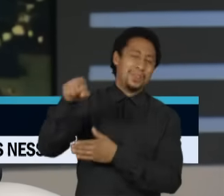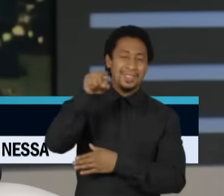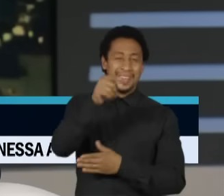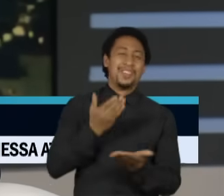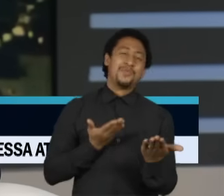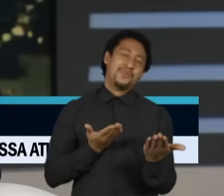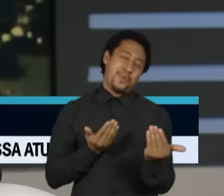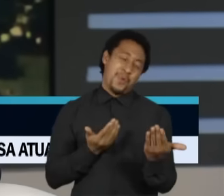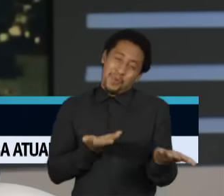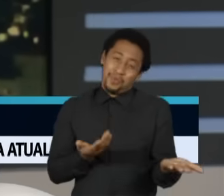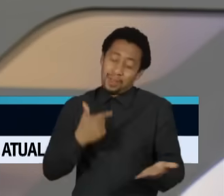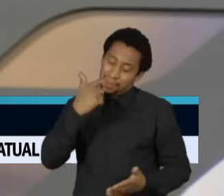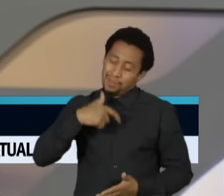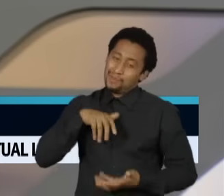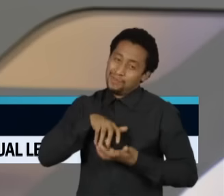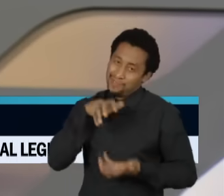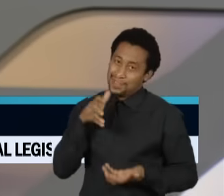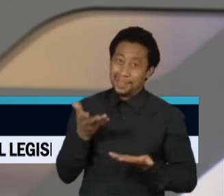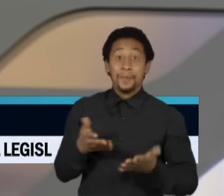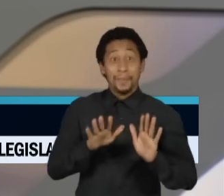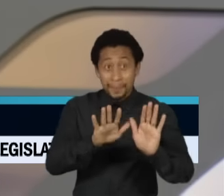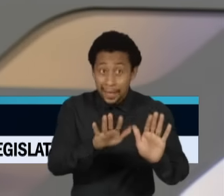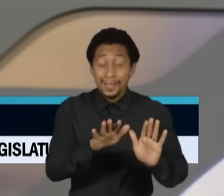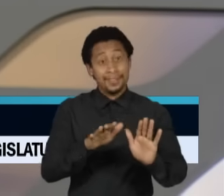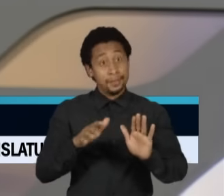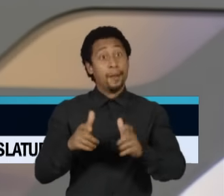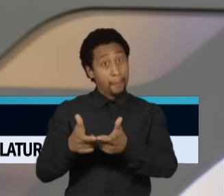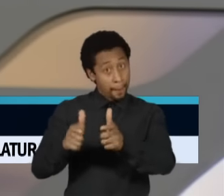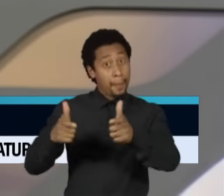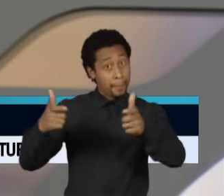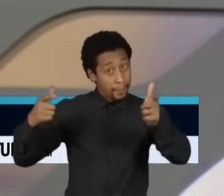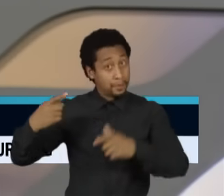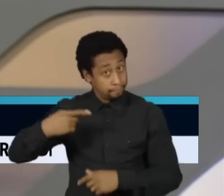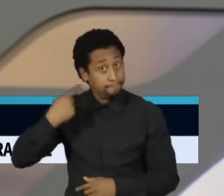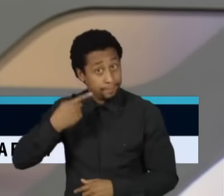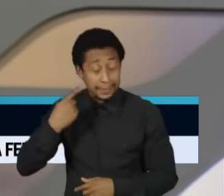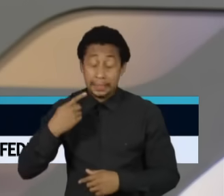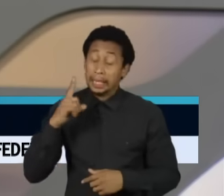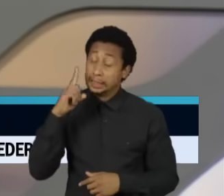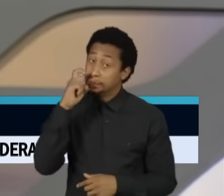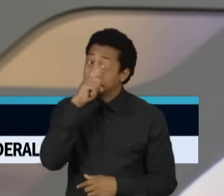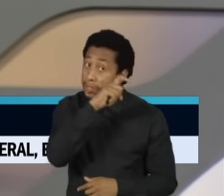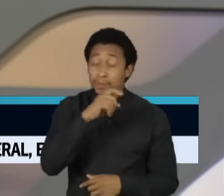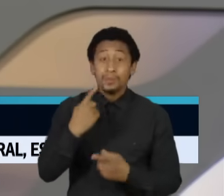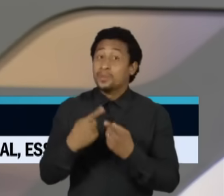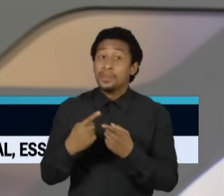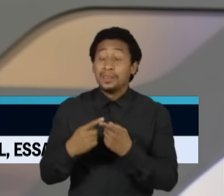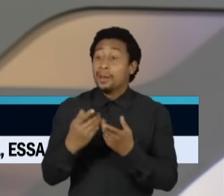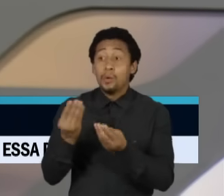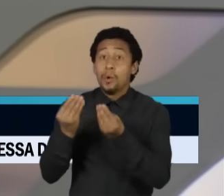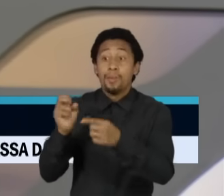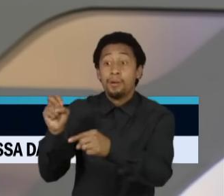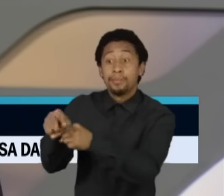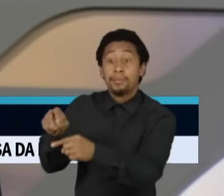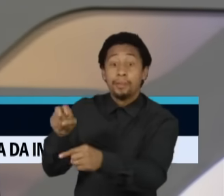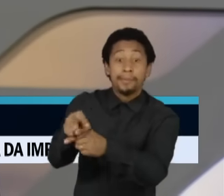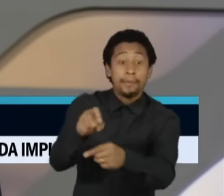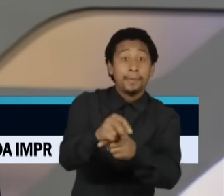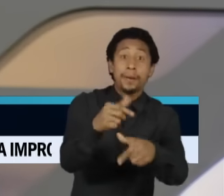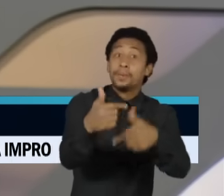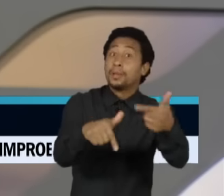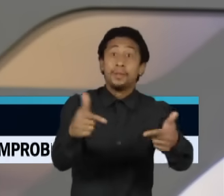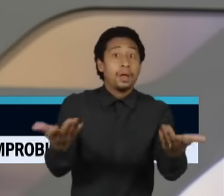de toda forma eh eu acho que esse excesso, obviamente que essa mão de obra não vai ser absorvida. Eh e tem